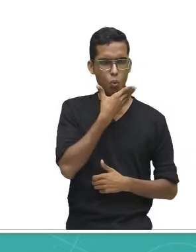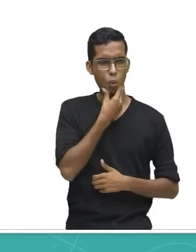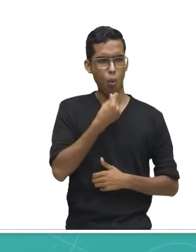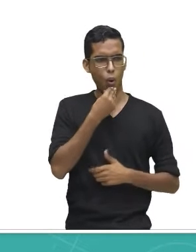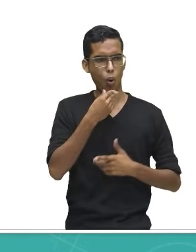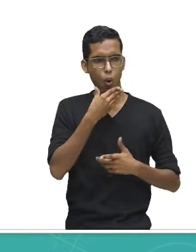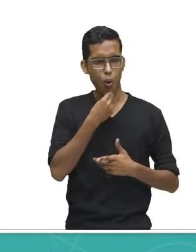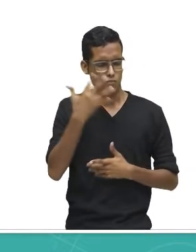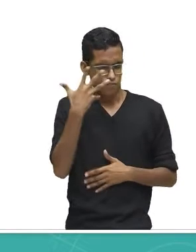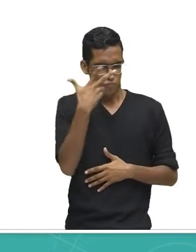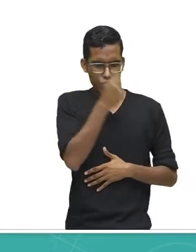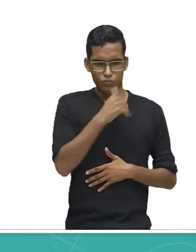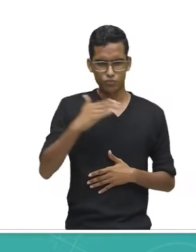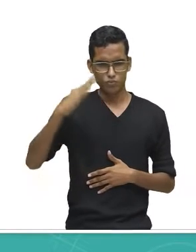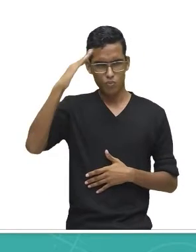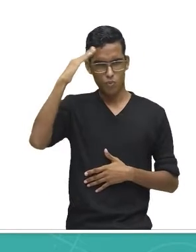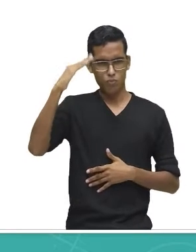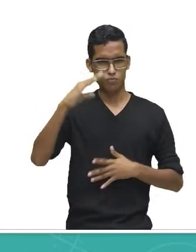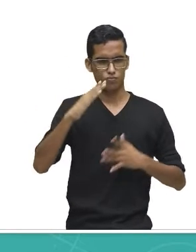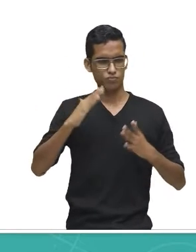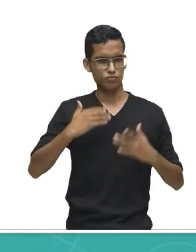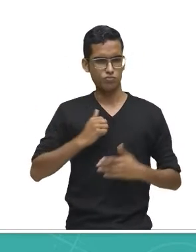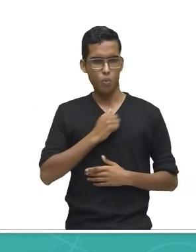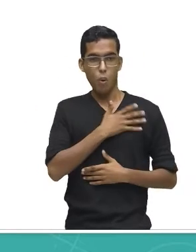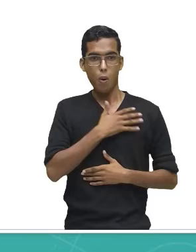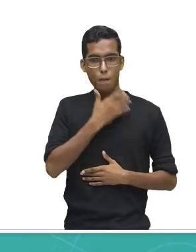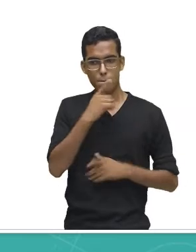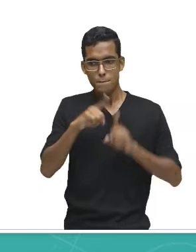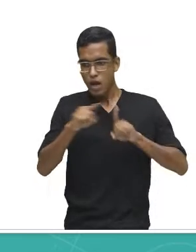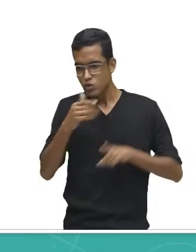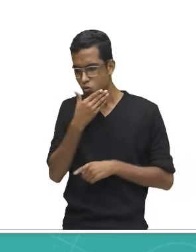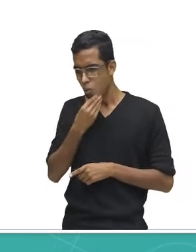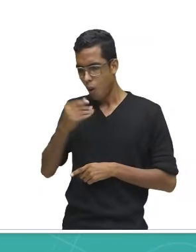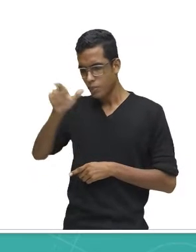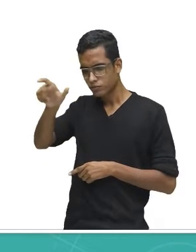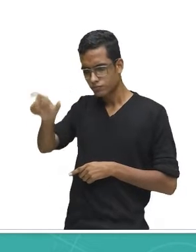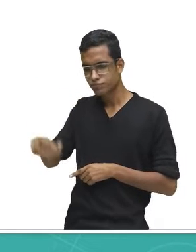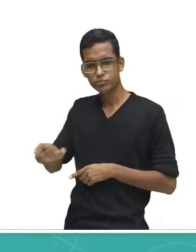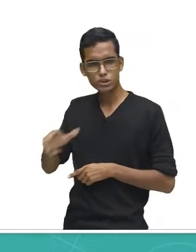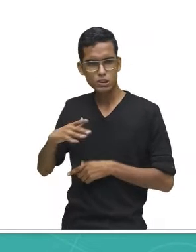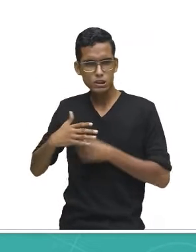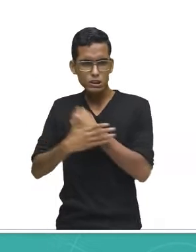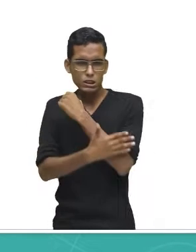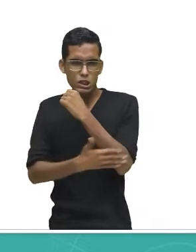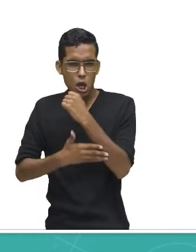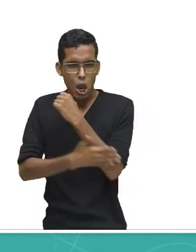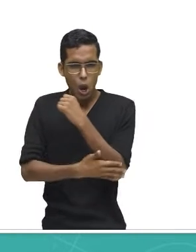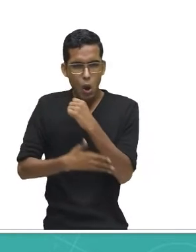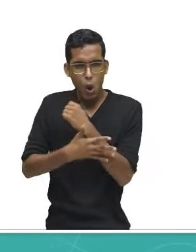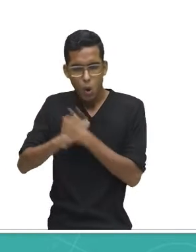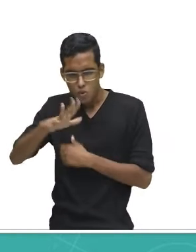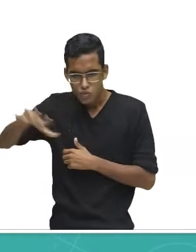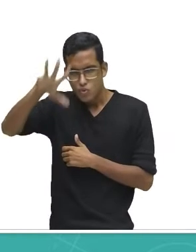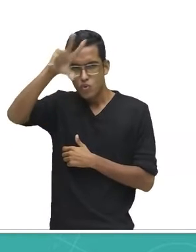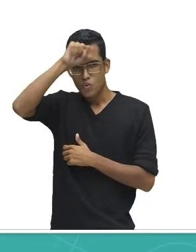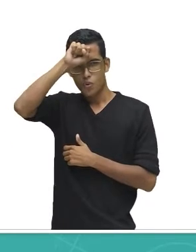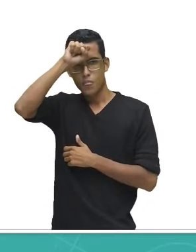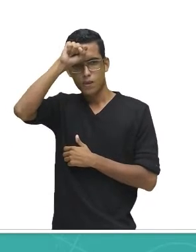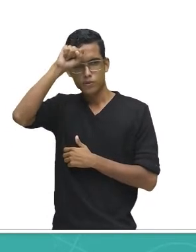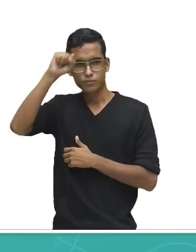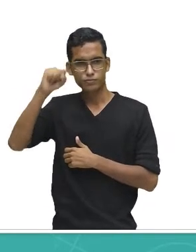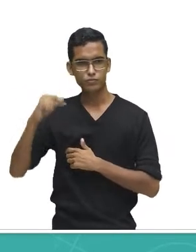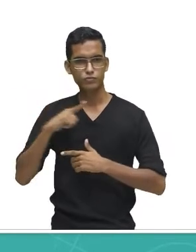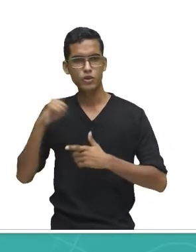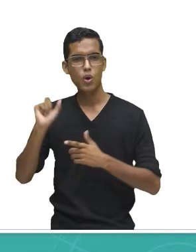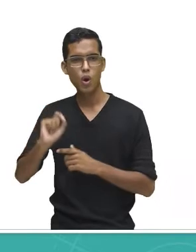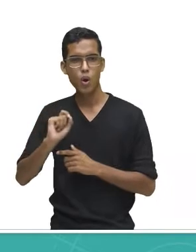um feiticeiro enciumado, possuidor de uma flauta encantada, através de sua música, faz com